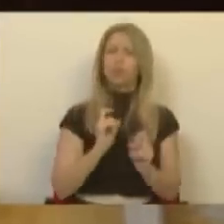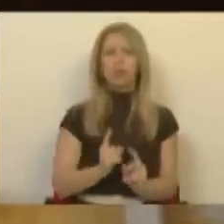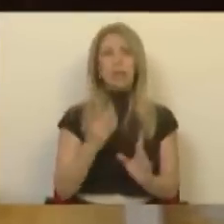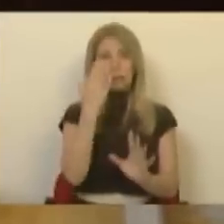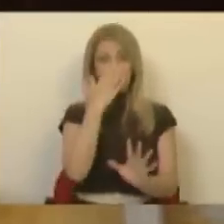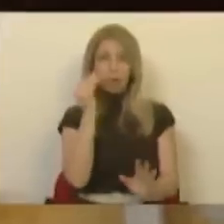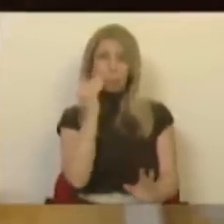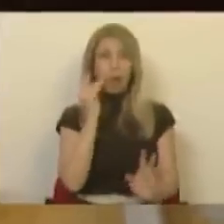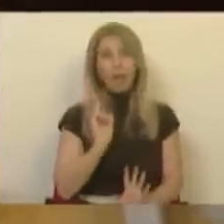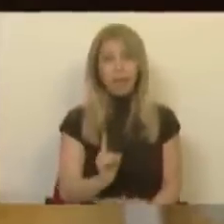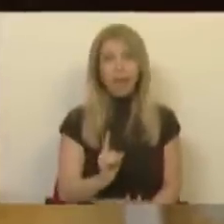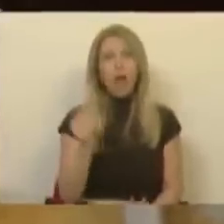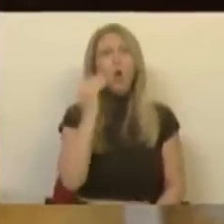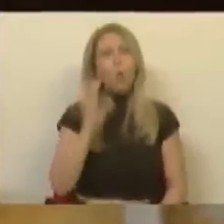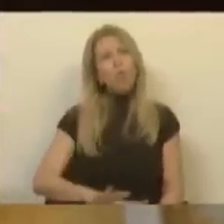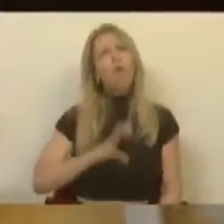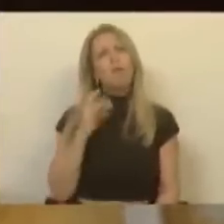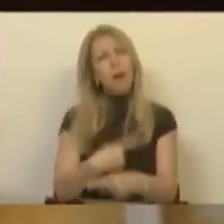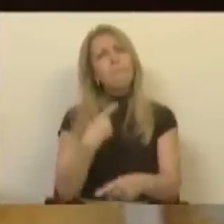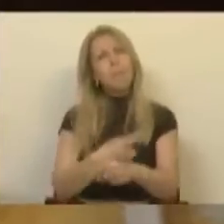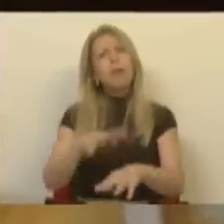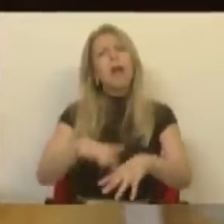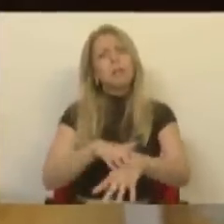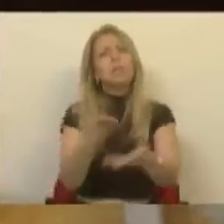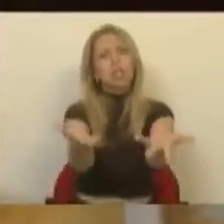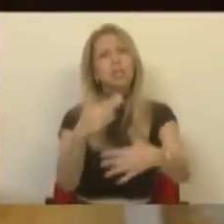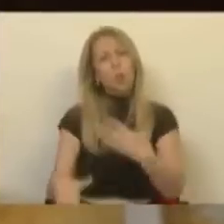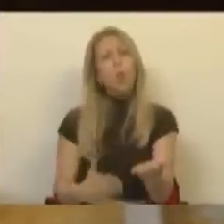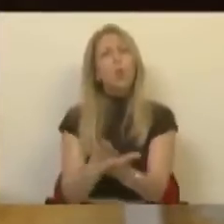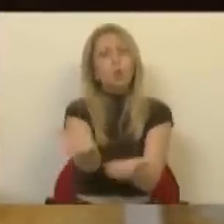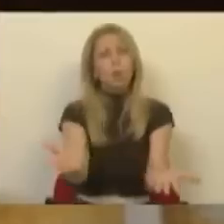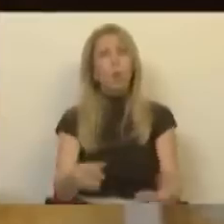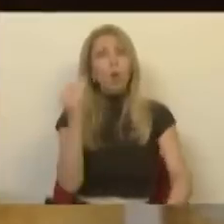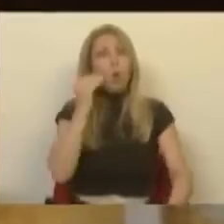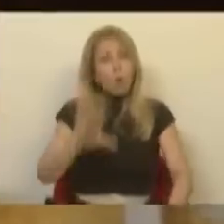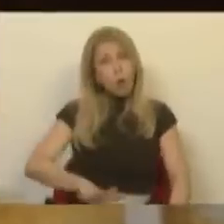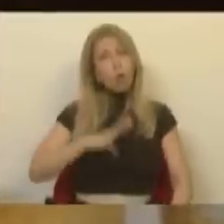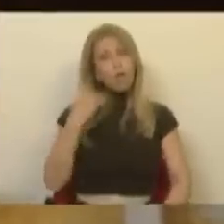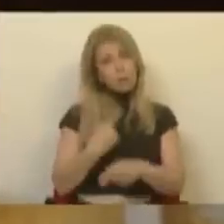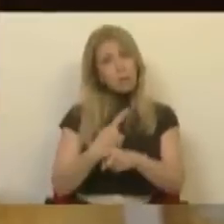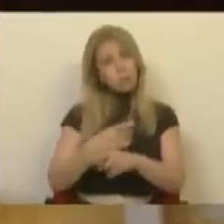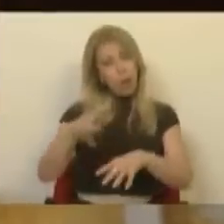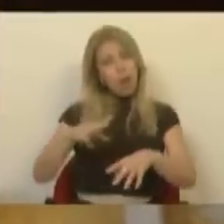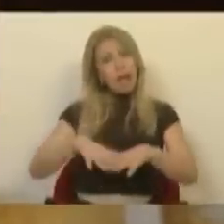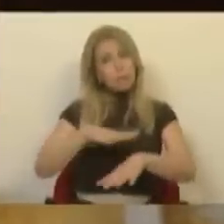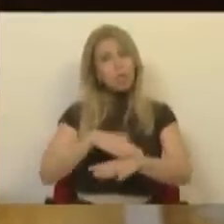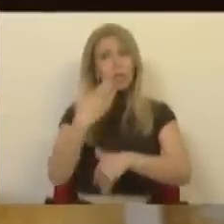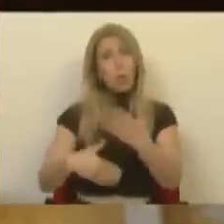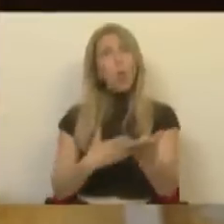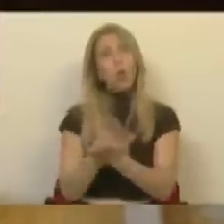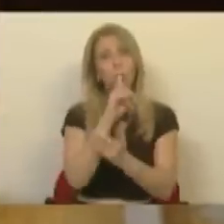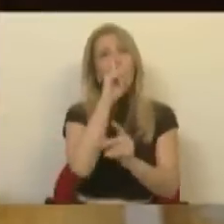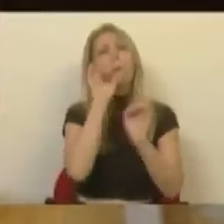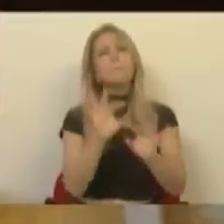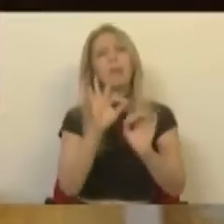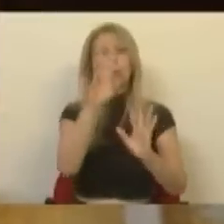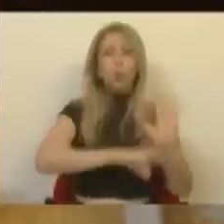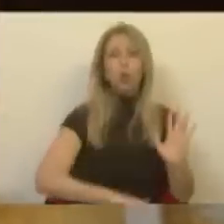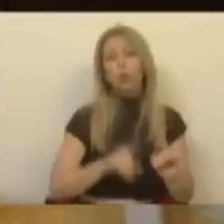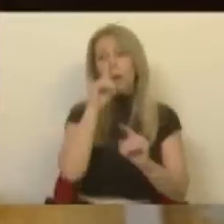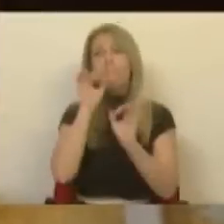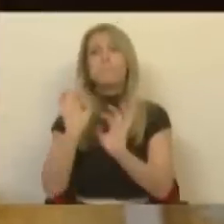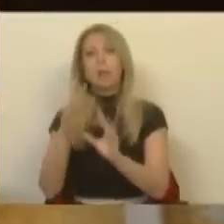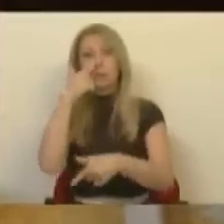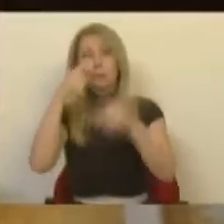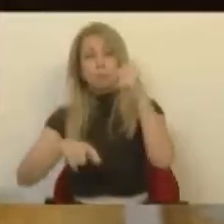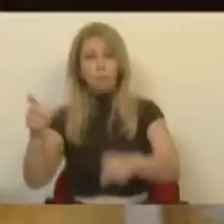como é que mantém a confiança nesta administração como é que mantém a confiança numa administração comenta ao regulador comenta aos portugueses